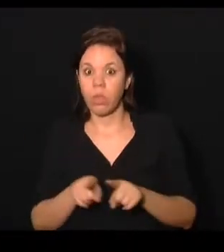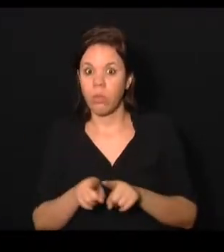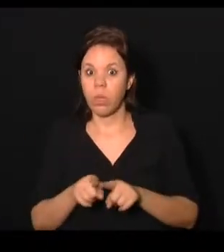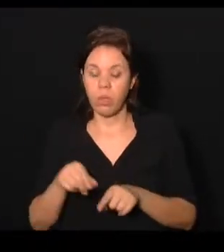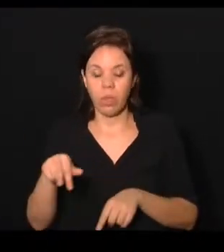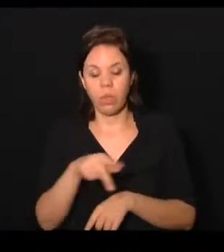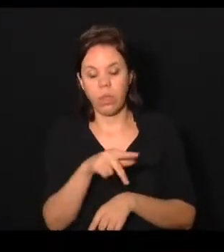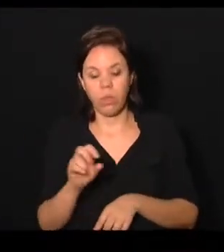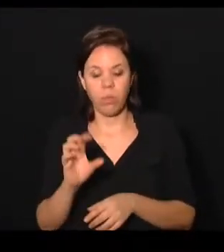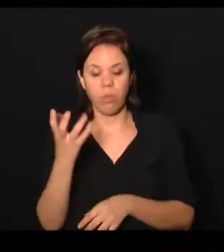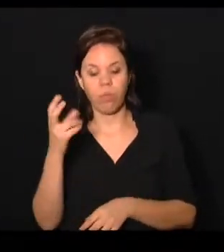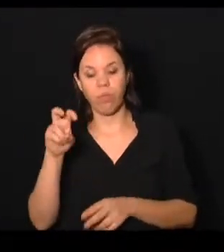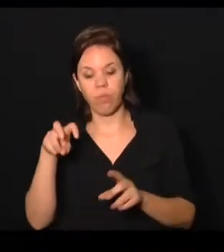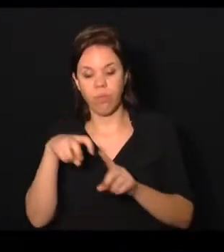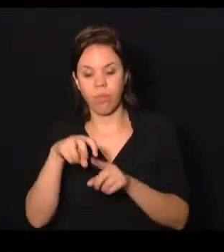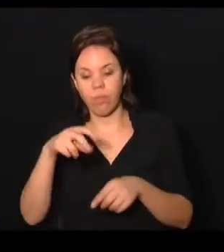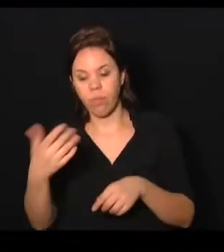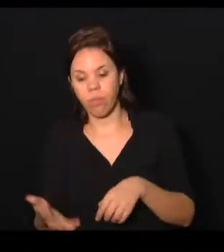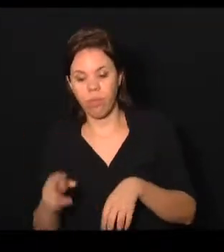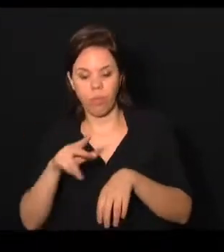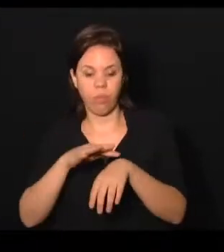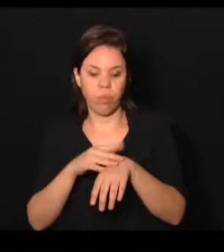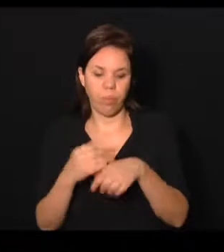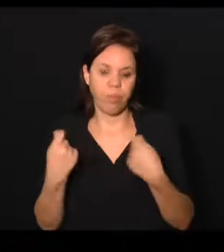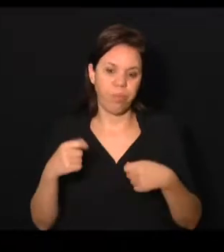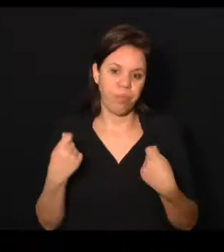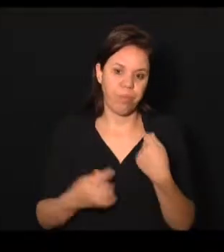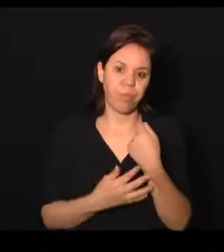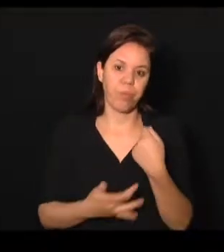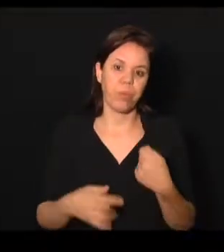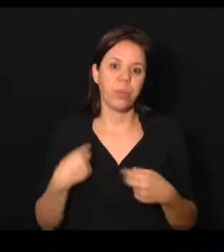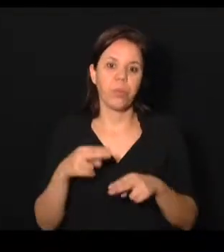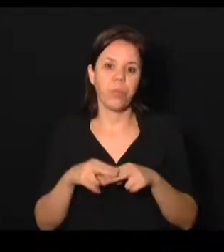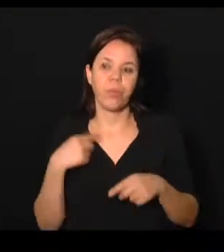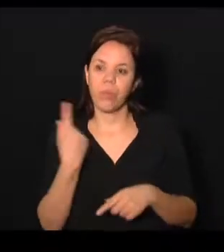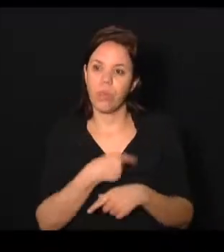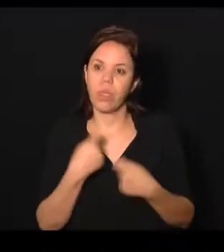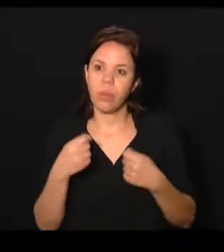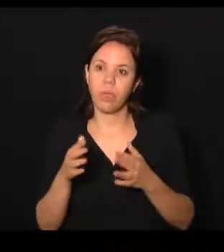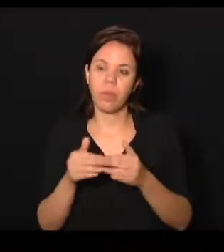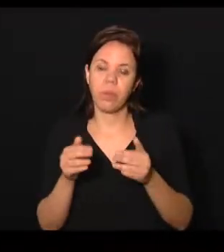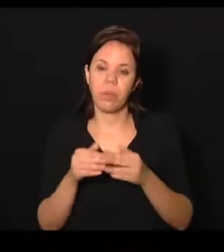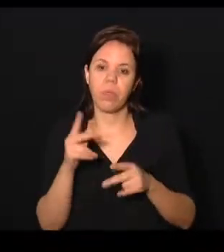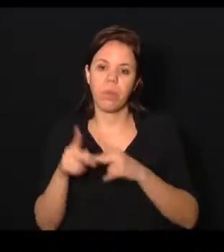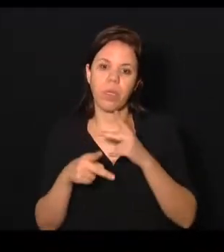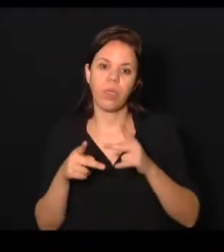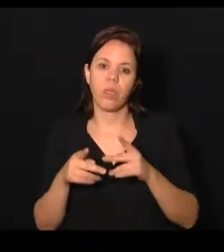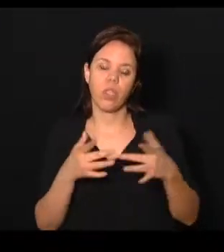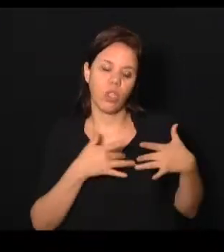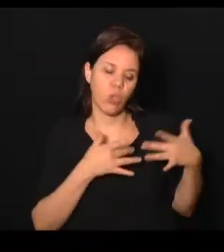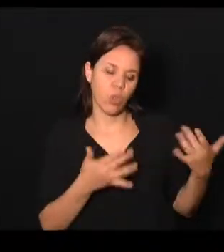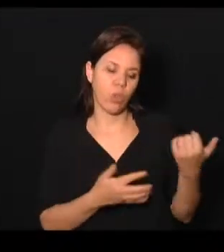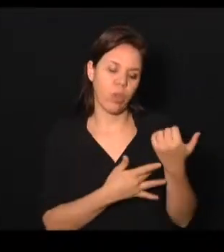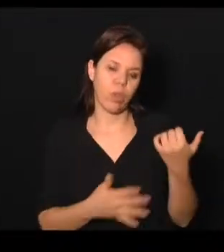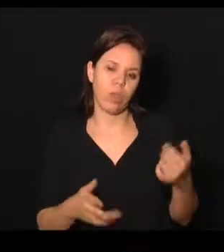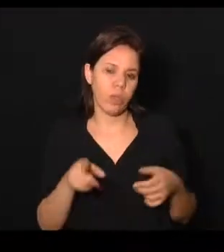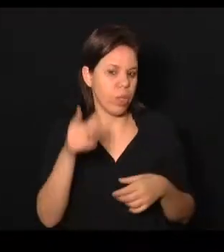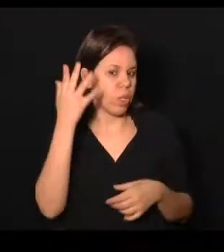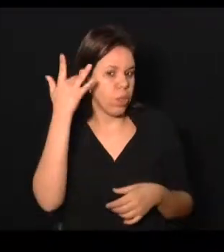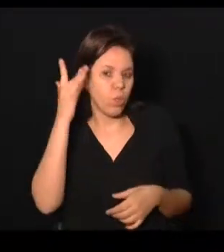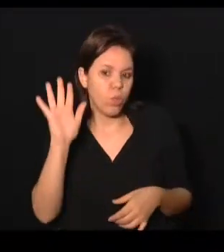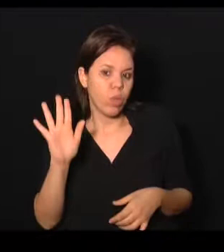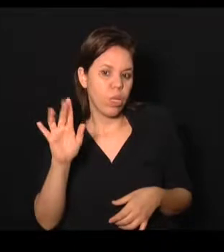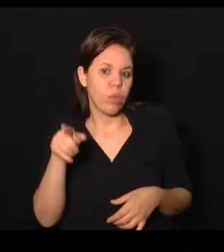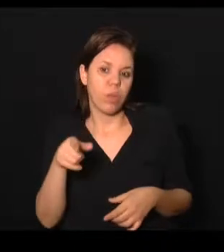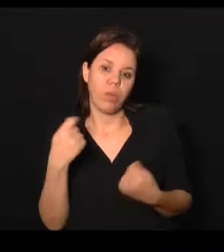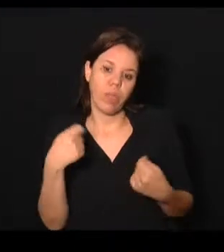andando aqui pode sofrer um acidente e precisar de sangue. Então, por isso que a gente pede à população, doe sangue, porque você nunca sabe se